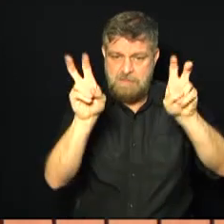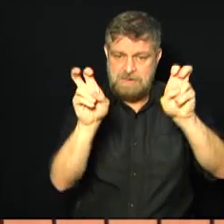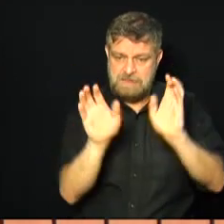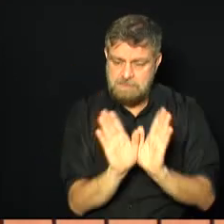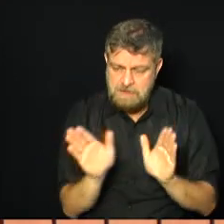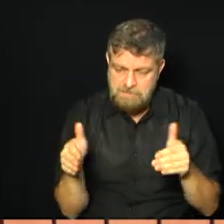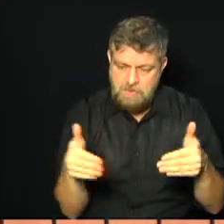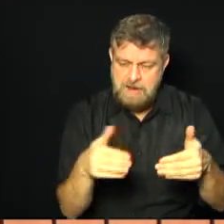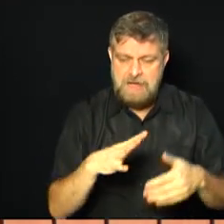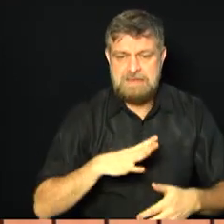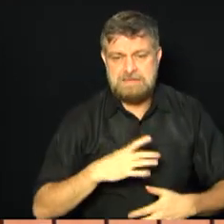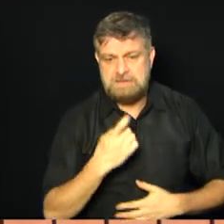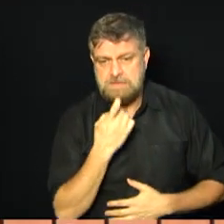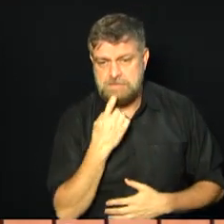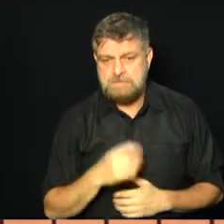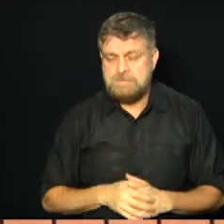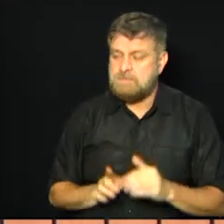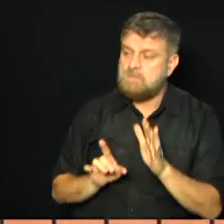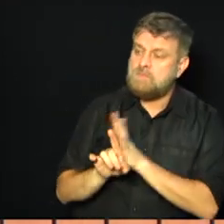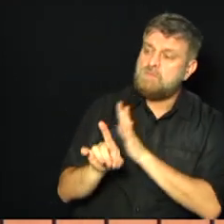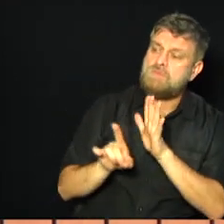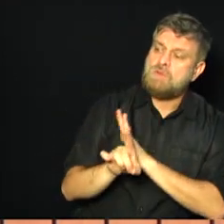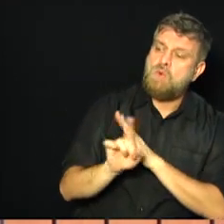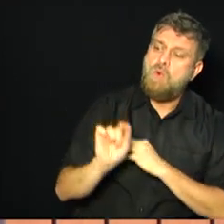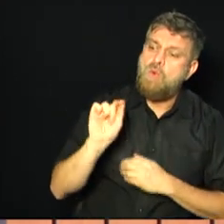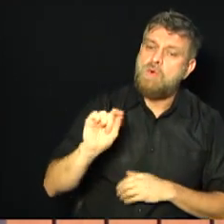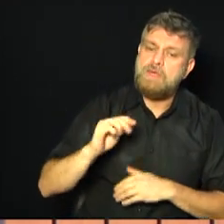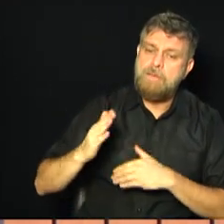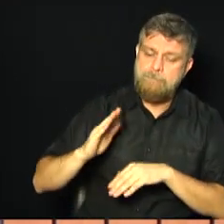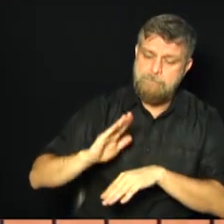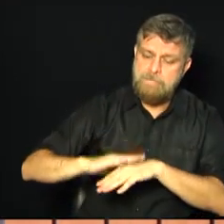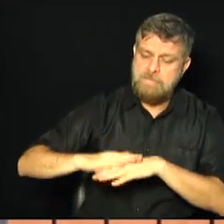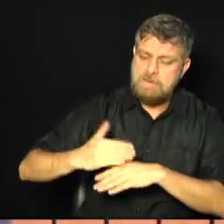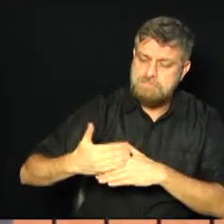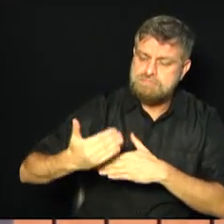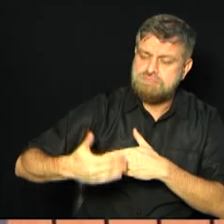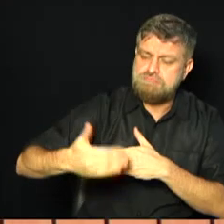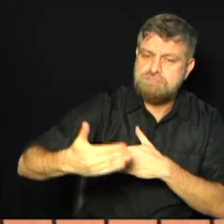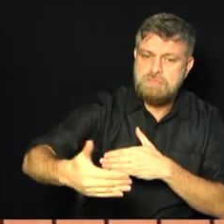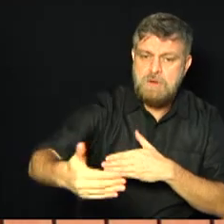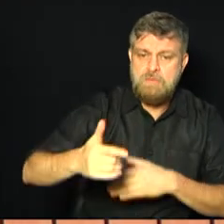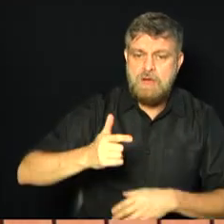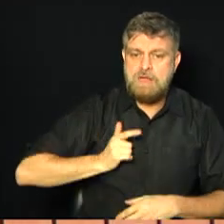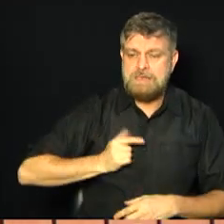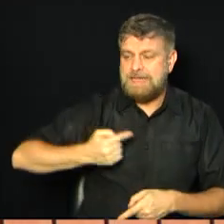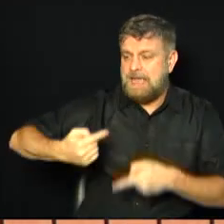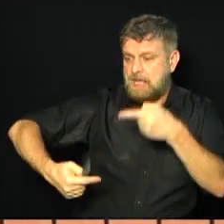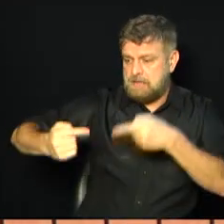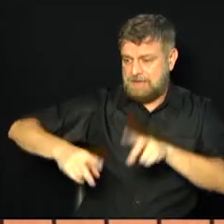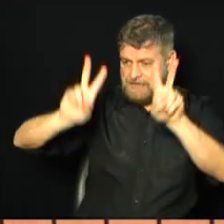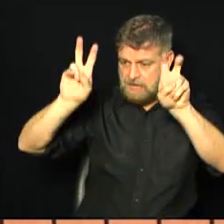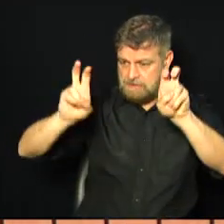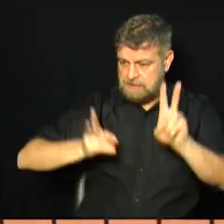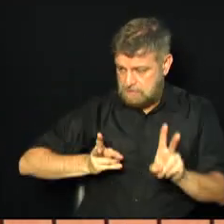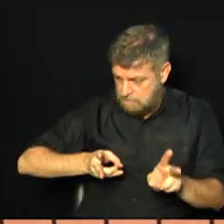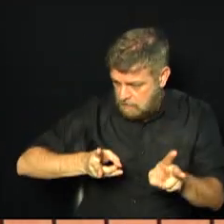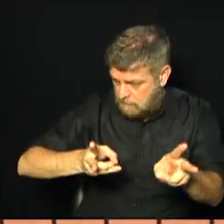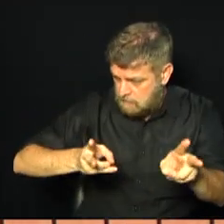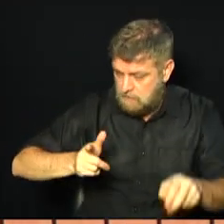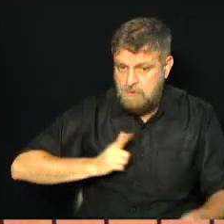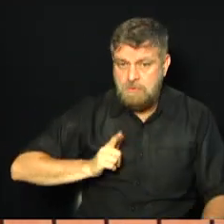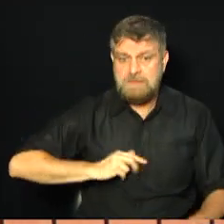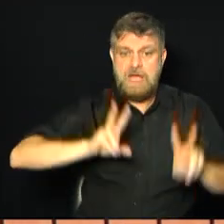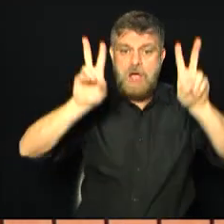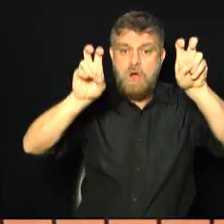nossa cidade. Vereador, quais são os próximos passos da comissão? Ainda vai continuar a debater esse assunto ou vai trazer